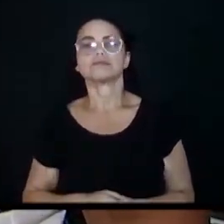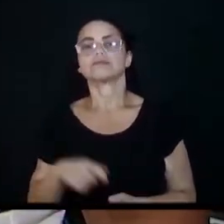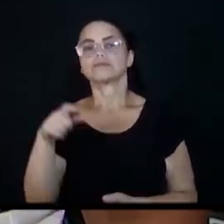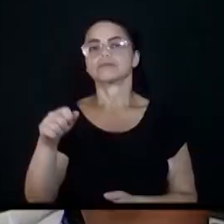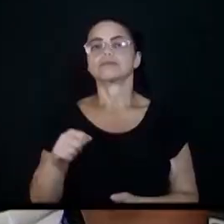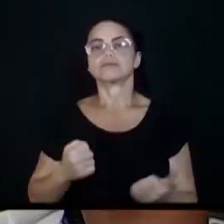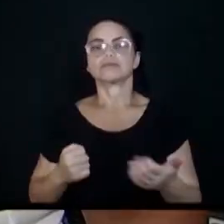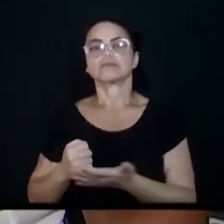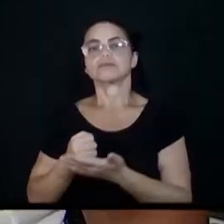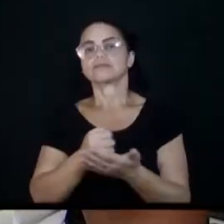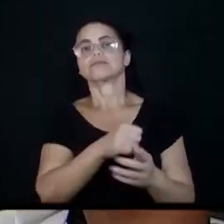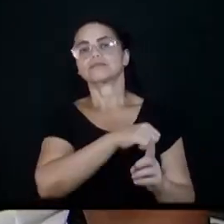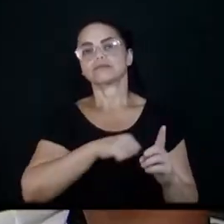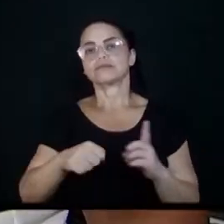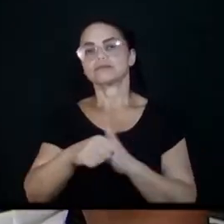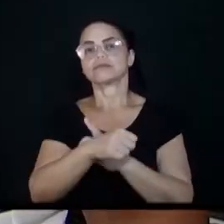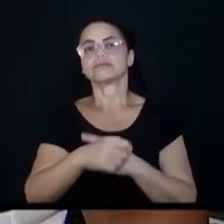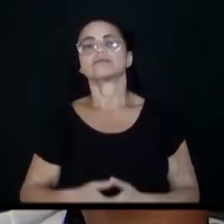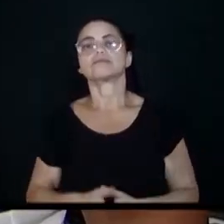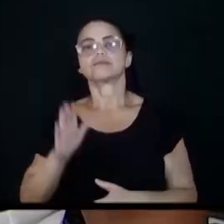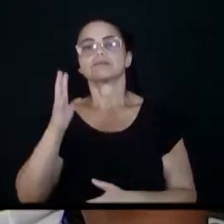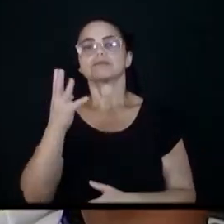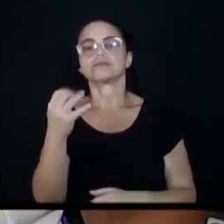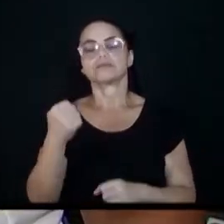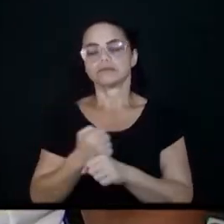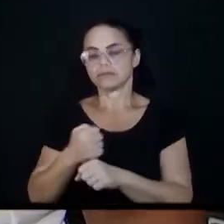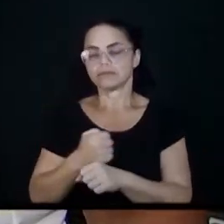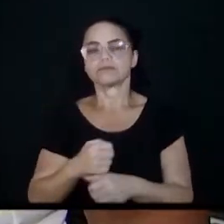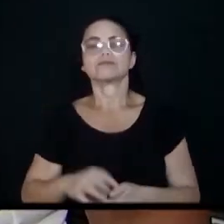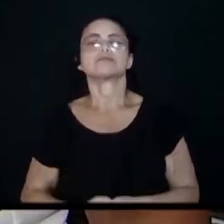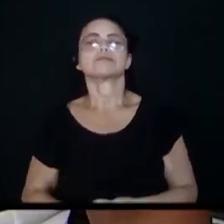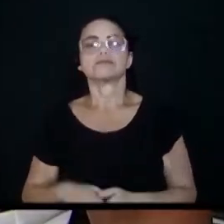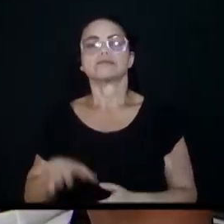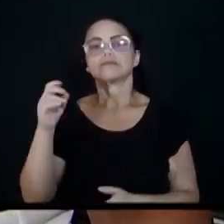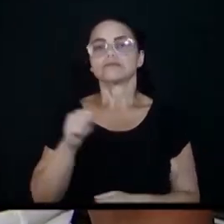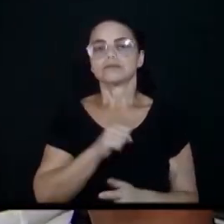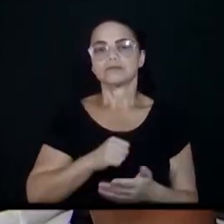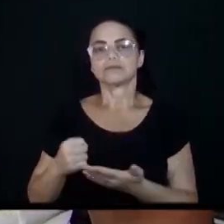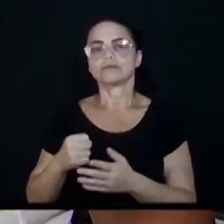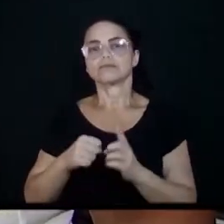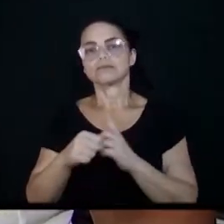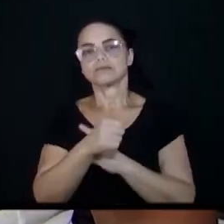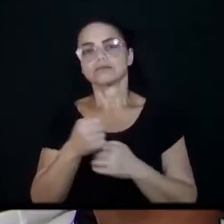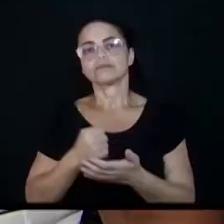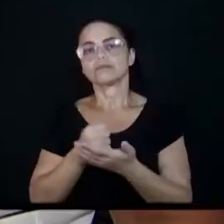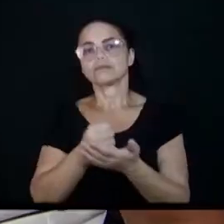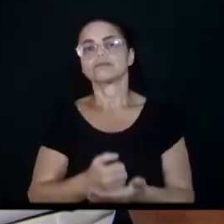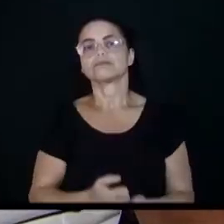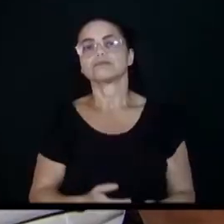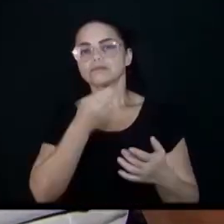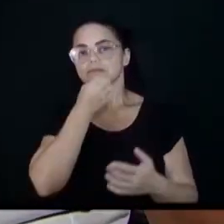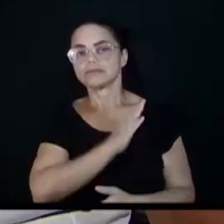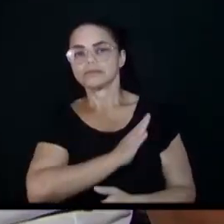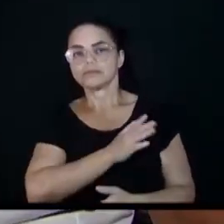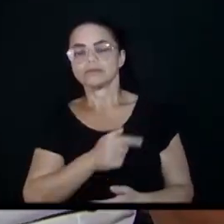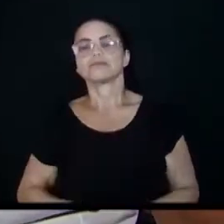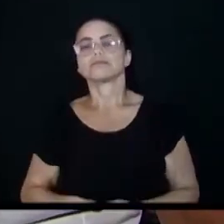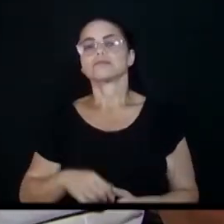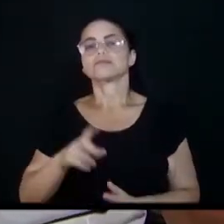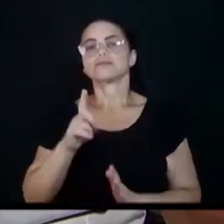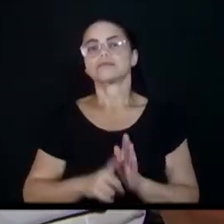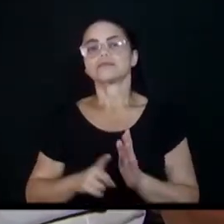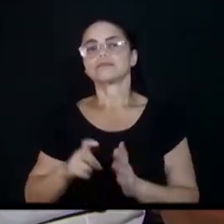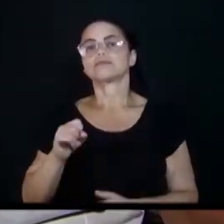social e atua há 4 anos na Associação Beneficente Direito de Ser e vai explicar para a gente